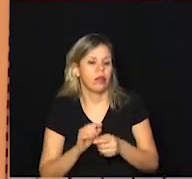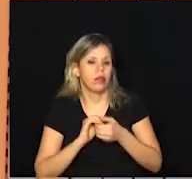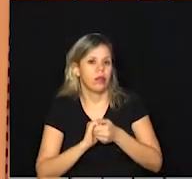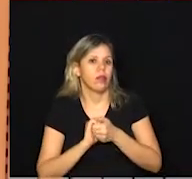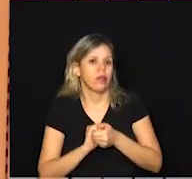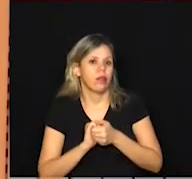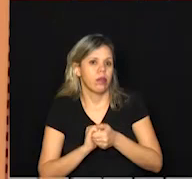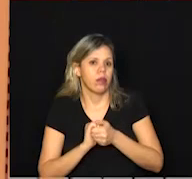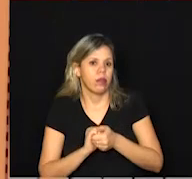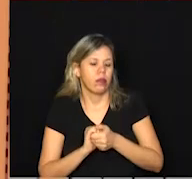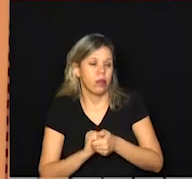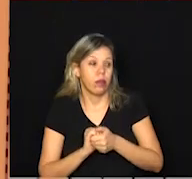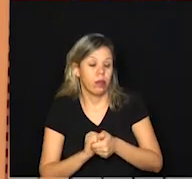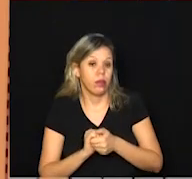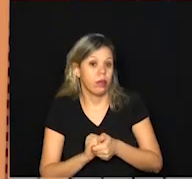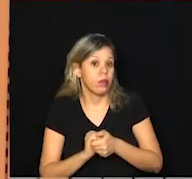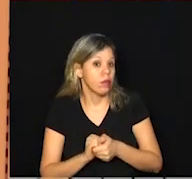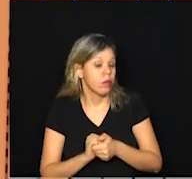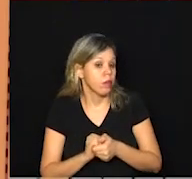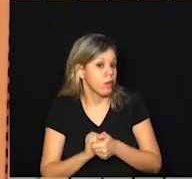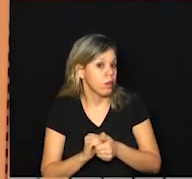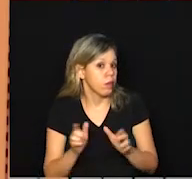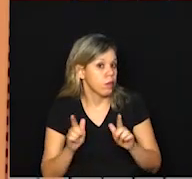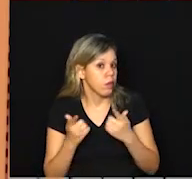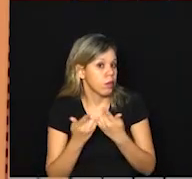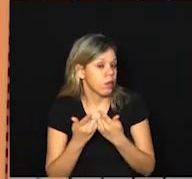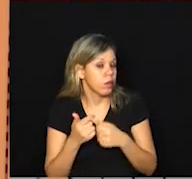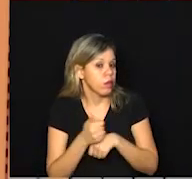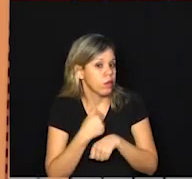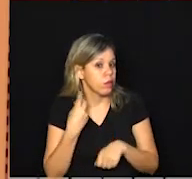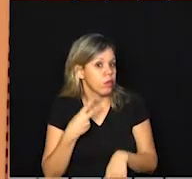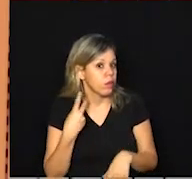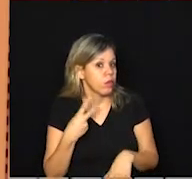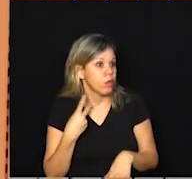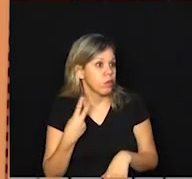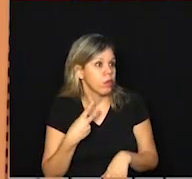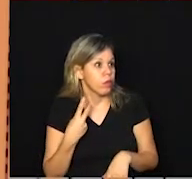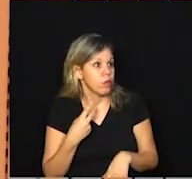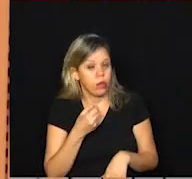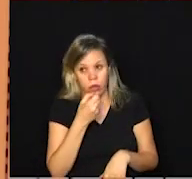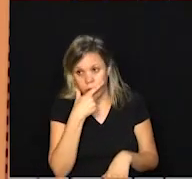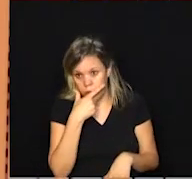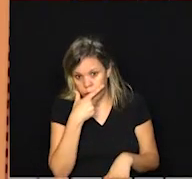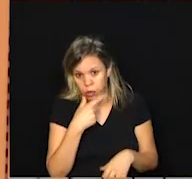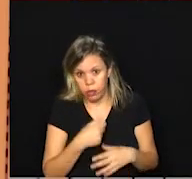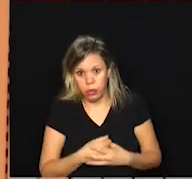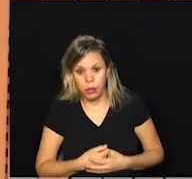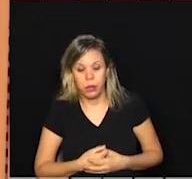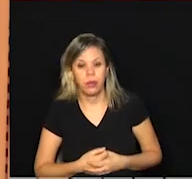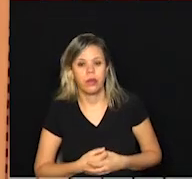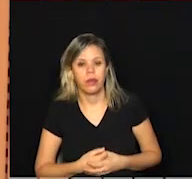saudação do da equipe do gerador de uma ruim